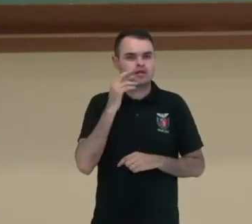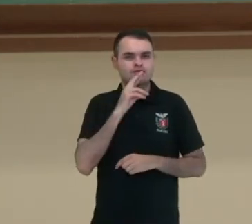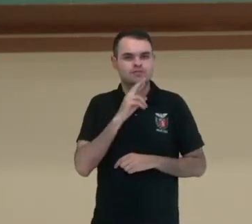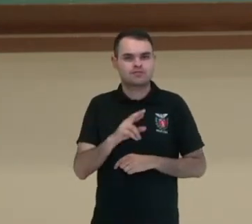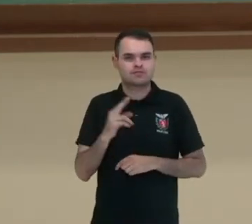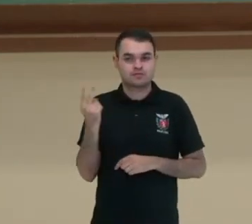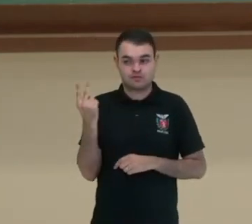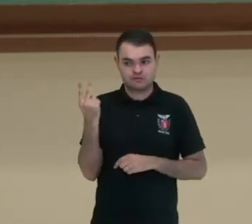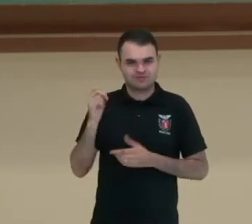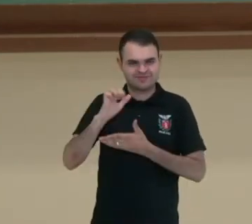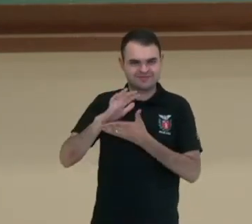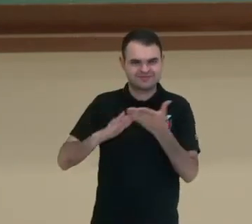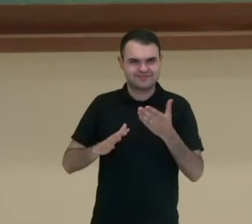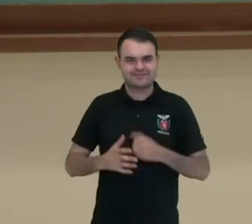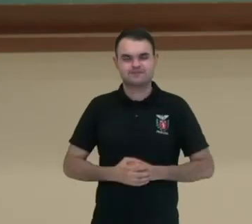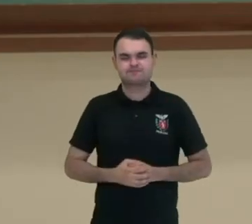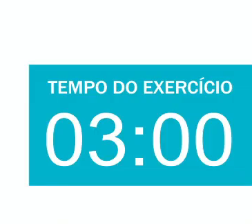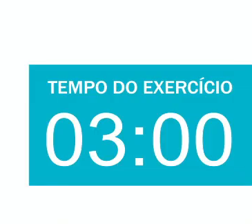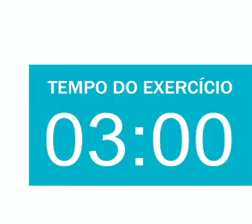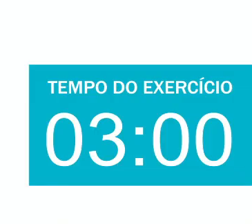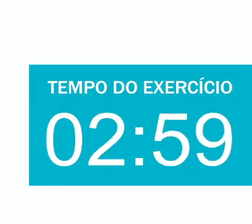nossa segunda atividade.